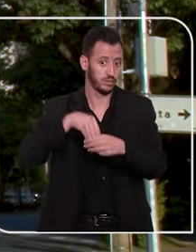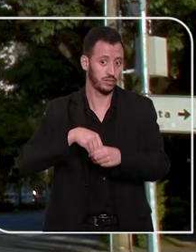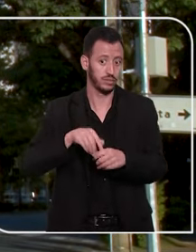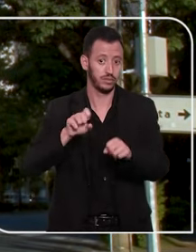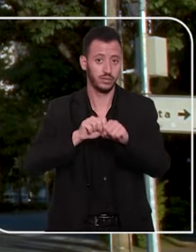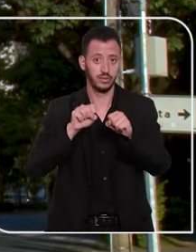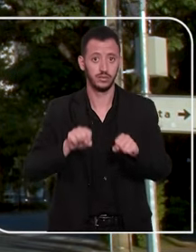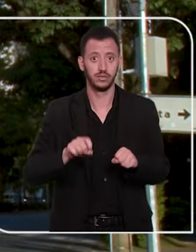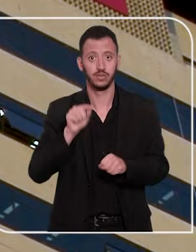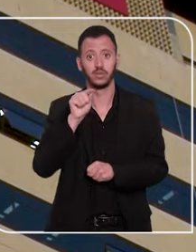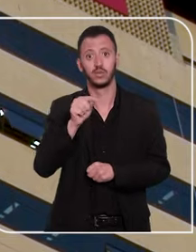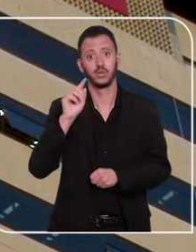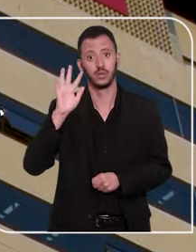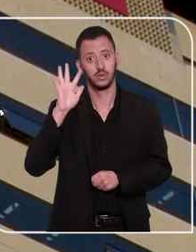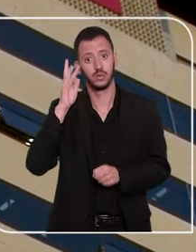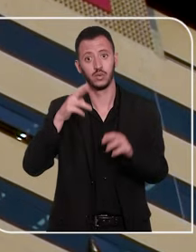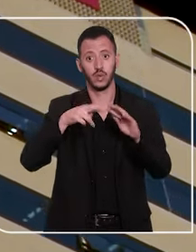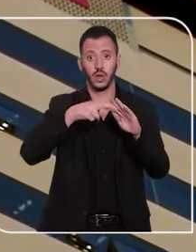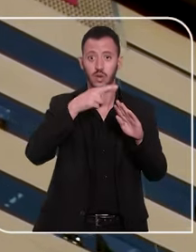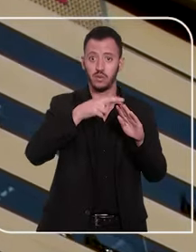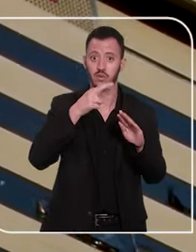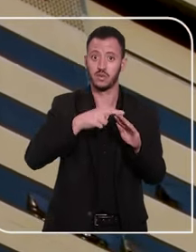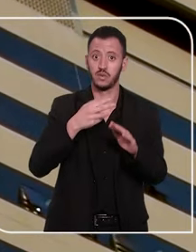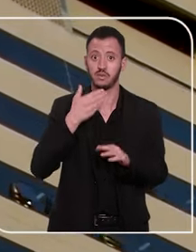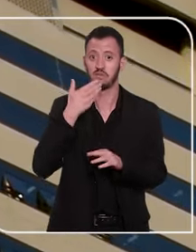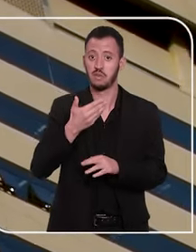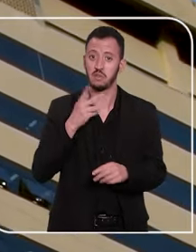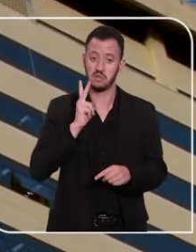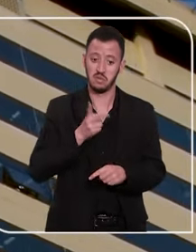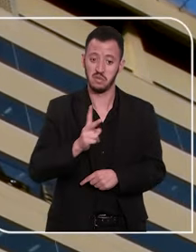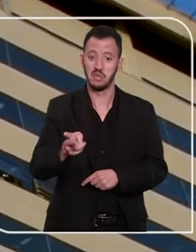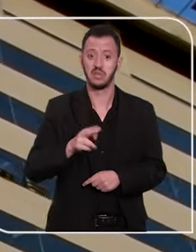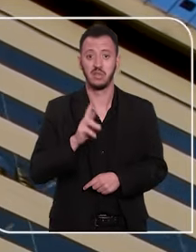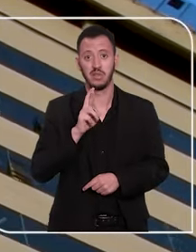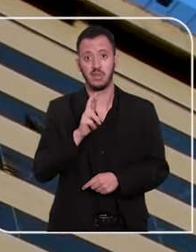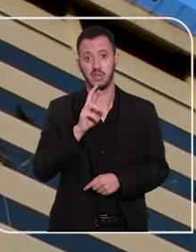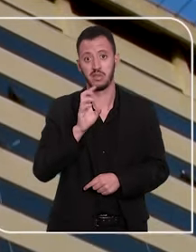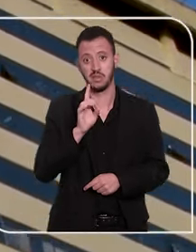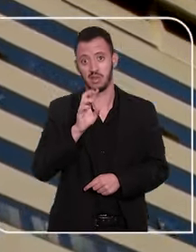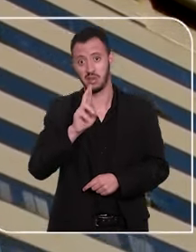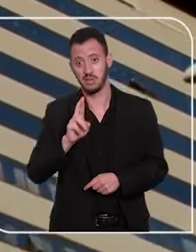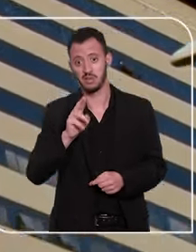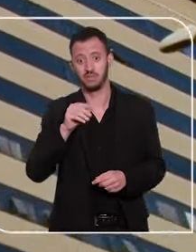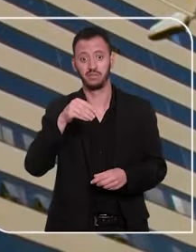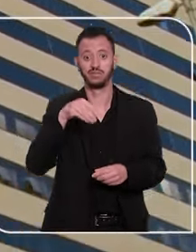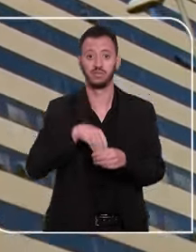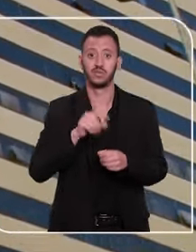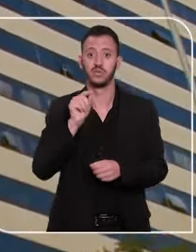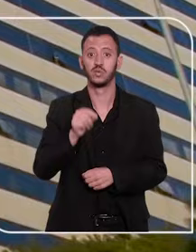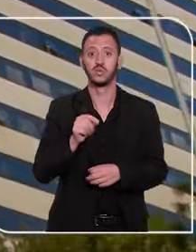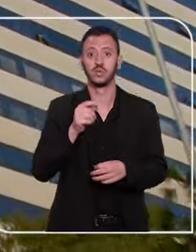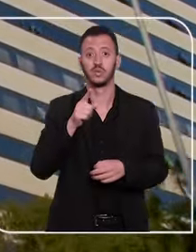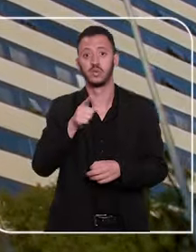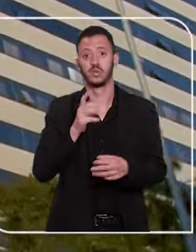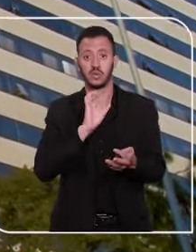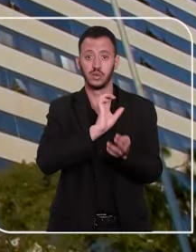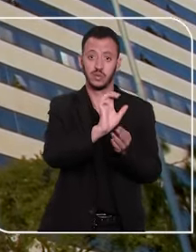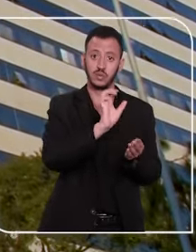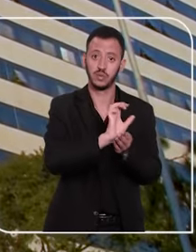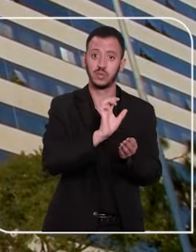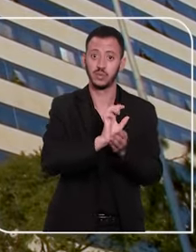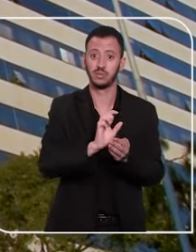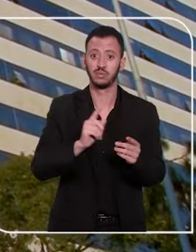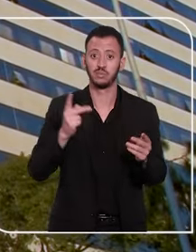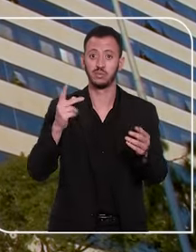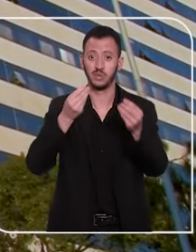Gerais sob a sistemática do incidente de resolução de demandas repetitivas irdr fixou indenização por